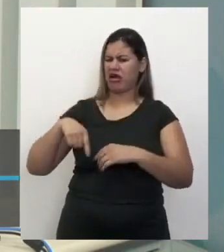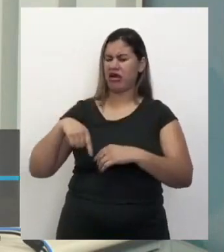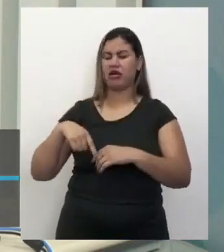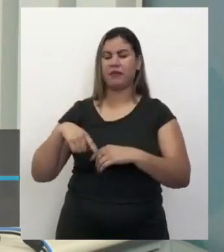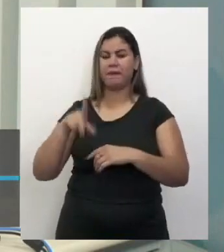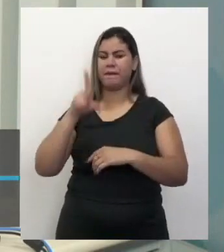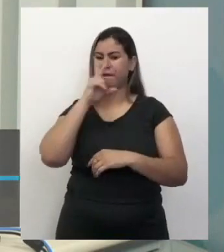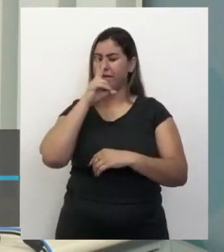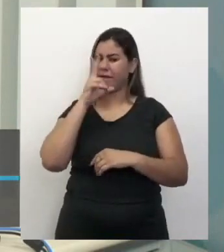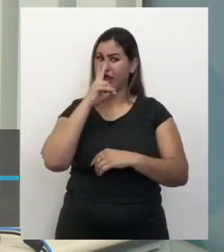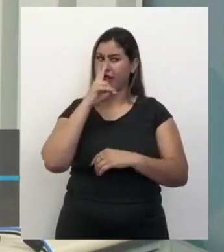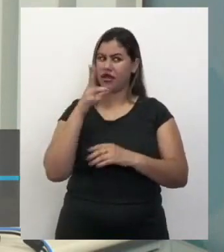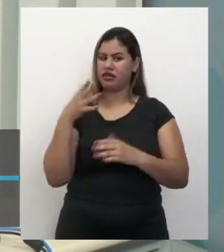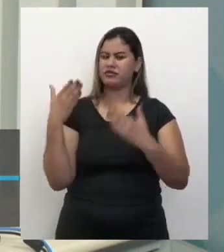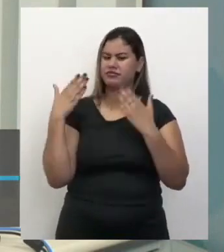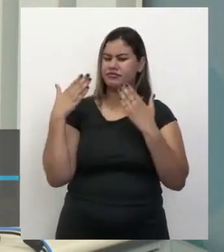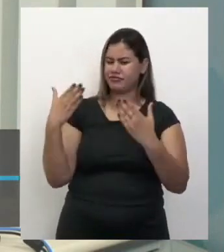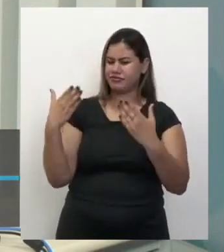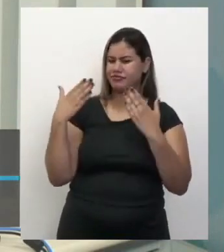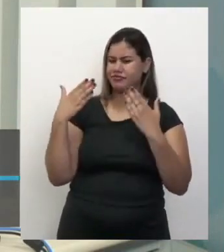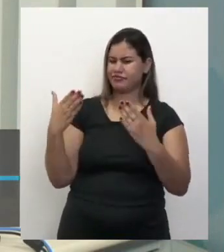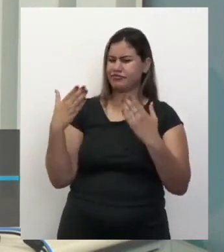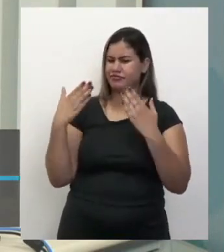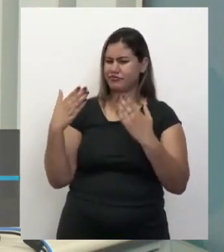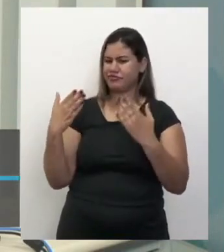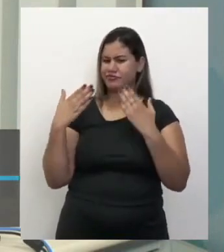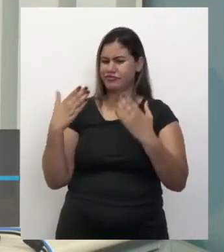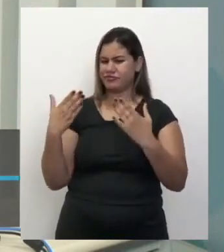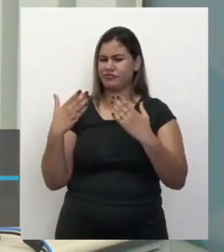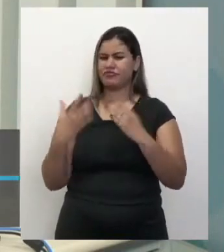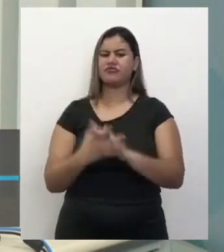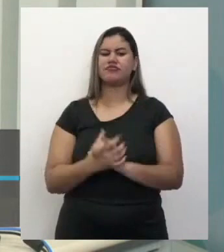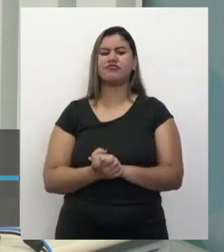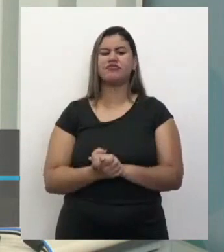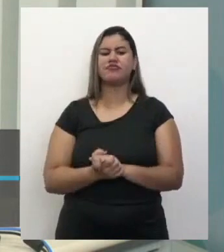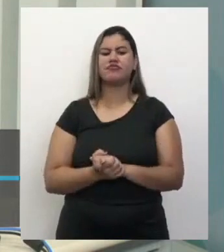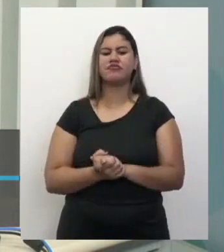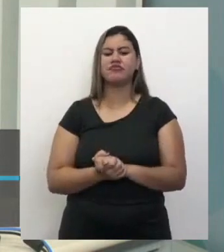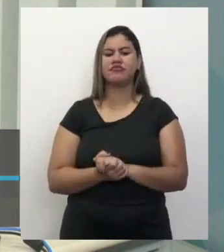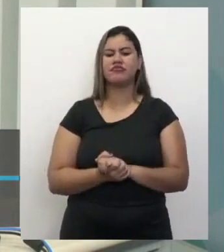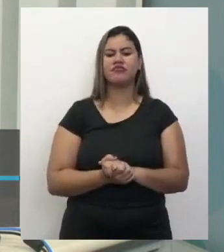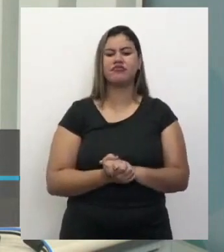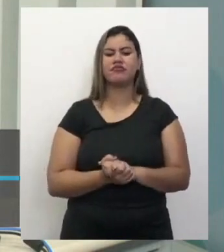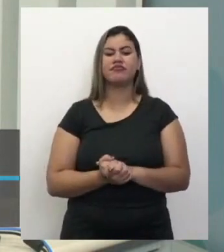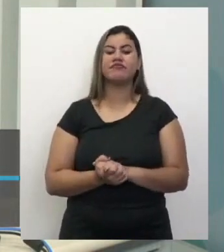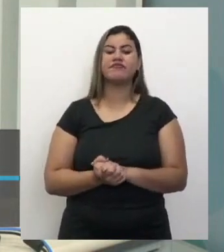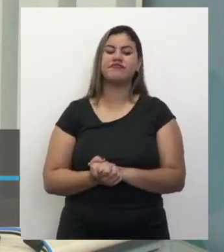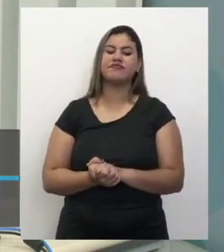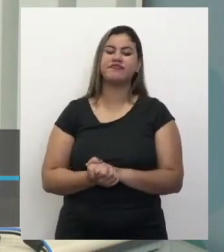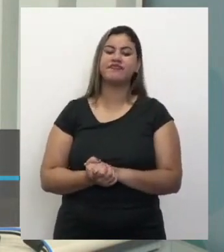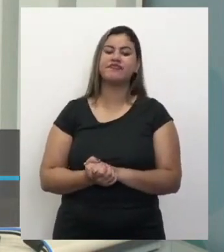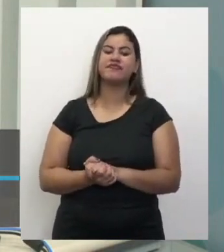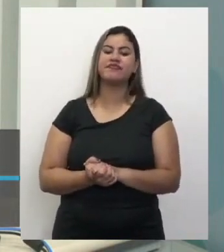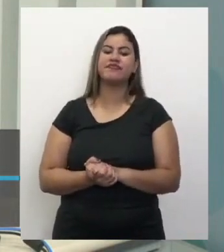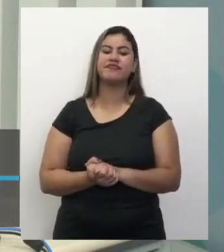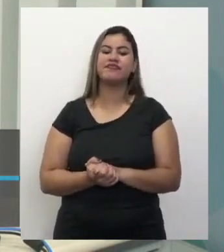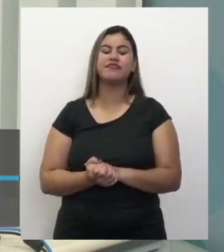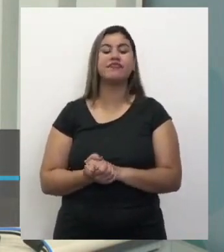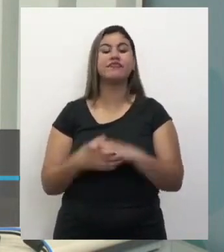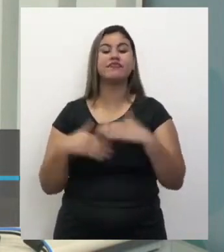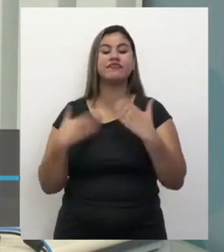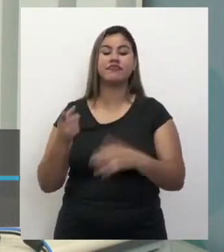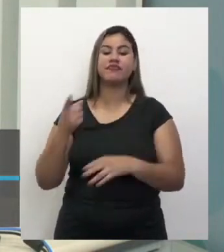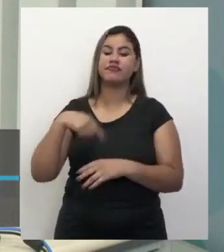certa questionada. Esse sei aí é para brincar com o contexto, tá, gente? Então é muito interessante por isso. Então nós vimos aí que